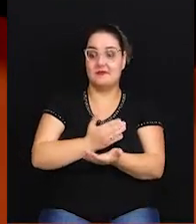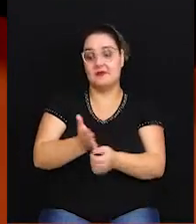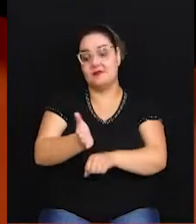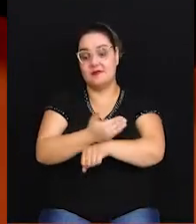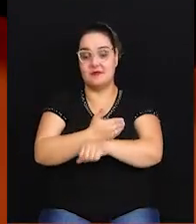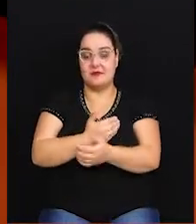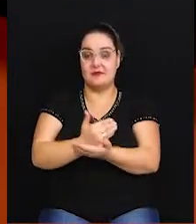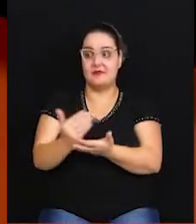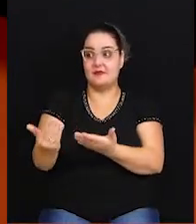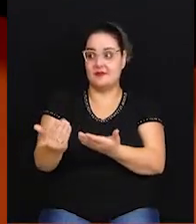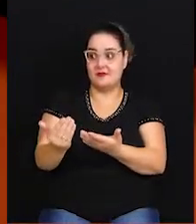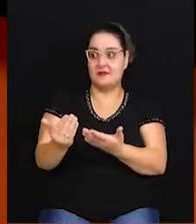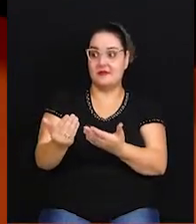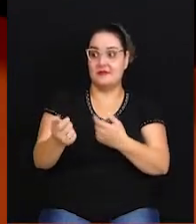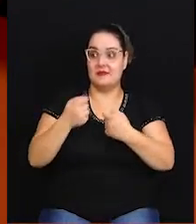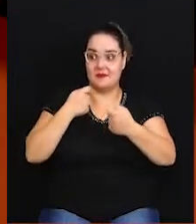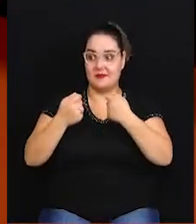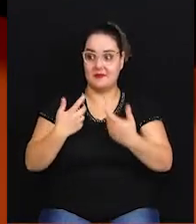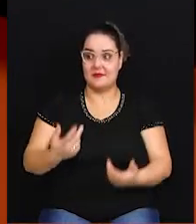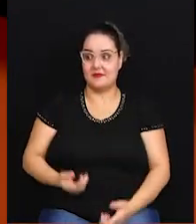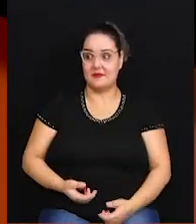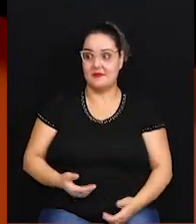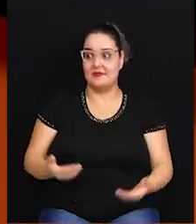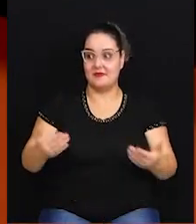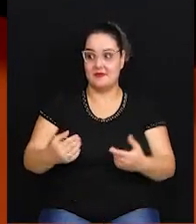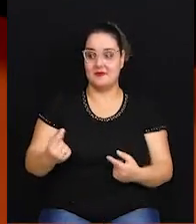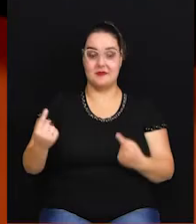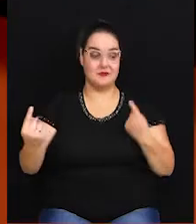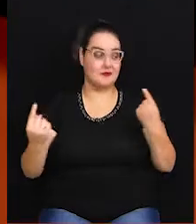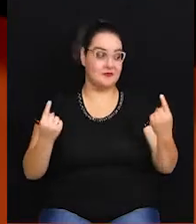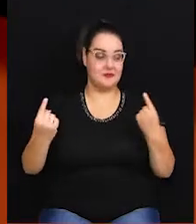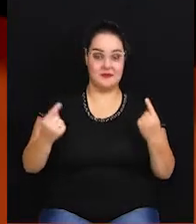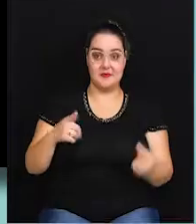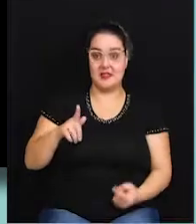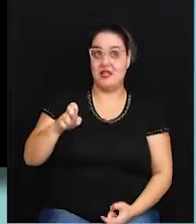nossa entrevista? Você está entre duas gênias aqui hoje?